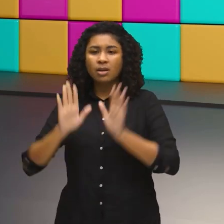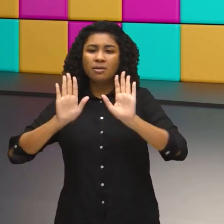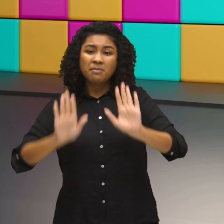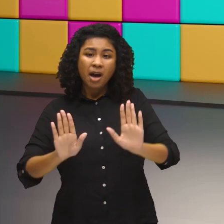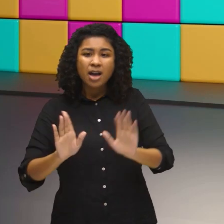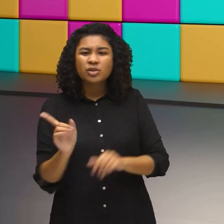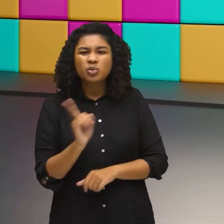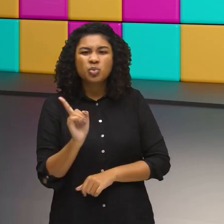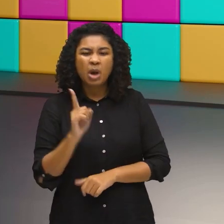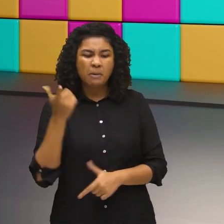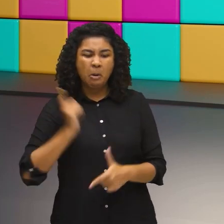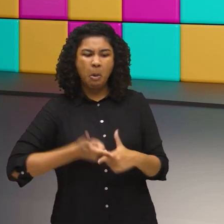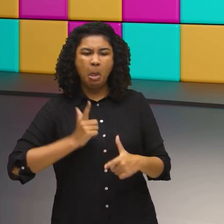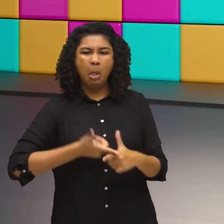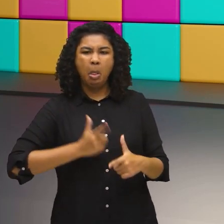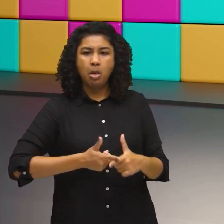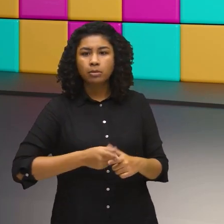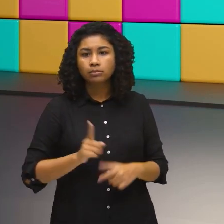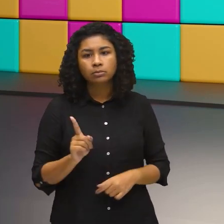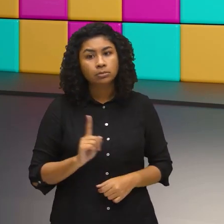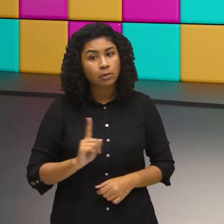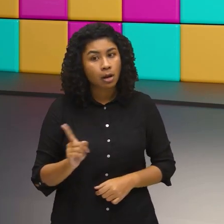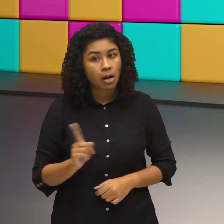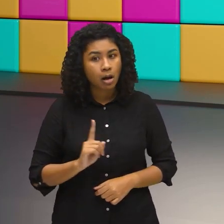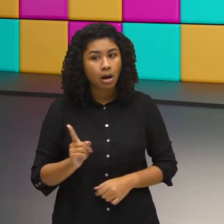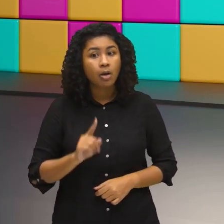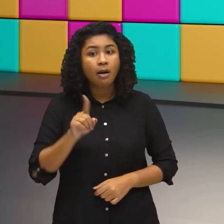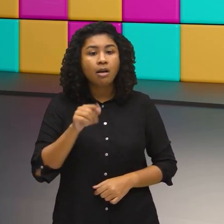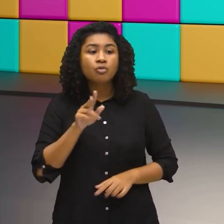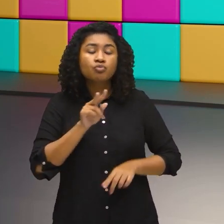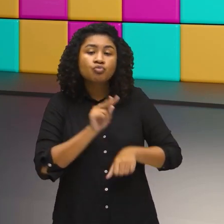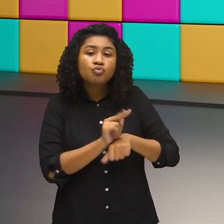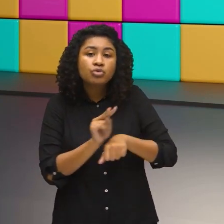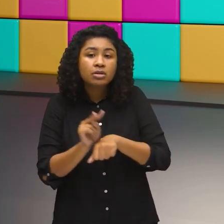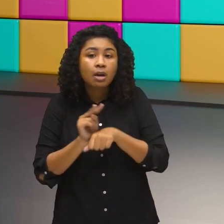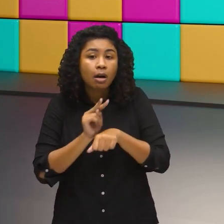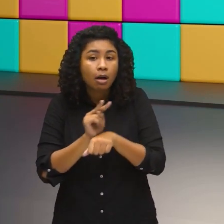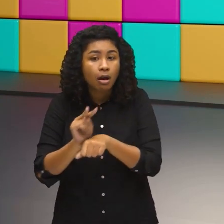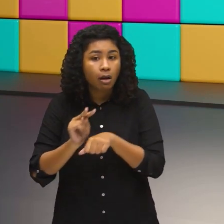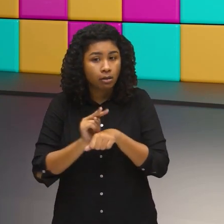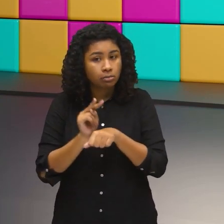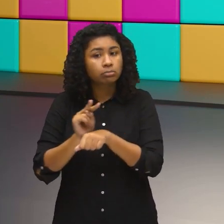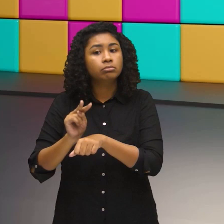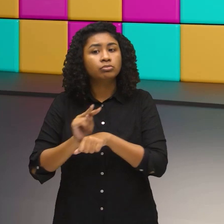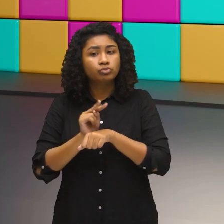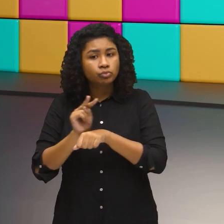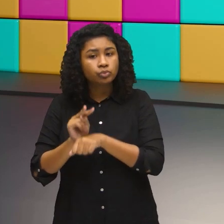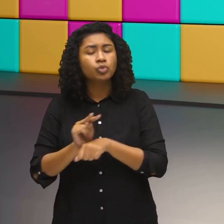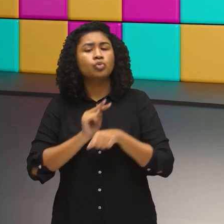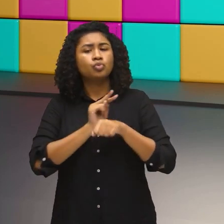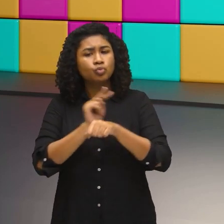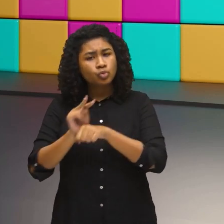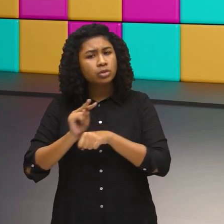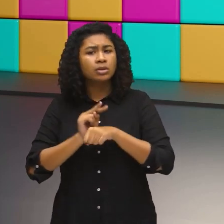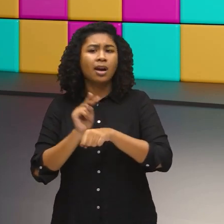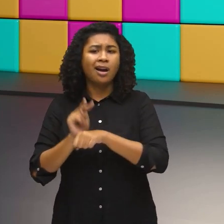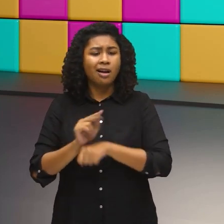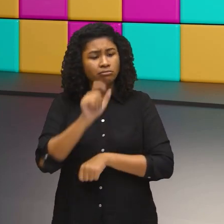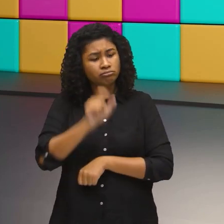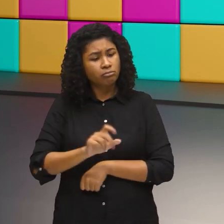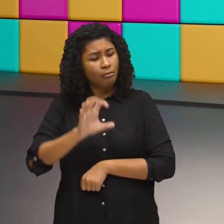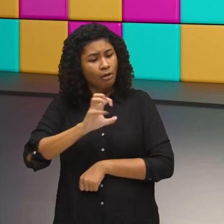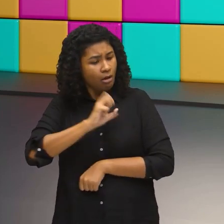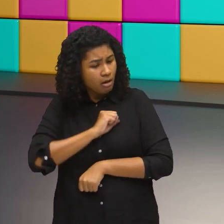para repreender, é um momento da gente cuidar, ok? Cuidar daquele que a gente ama. Se